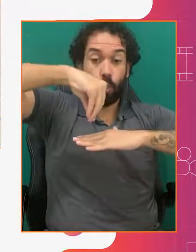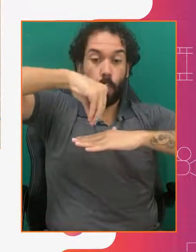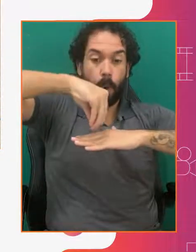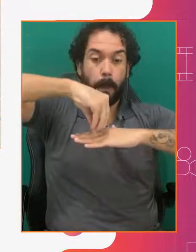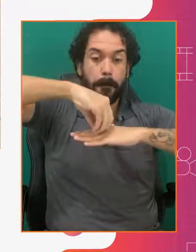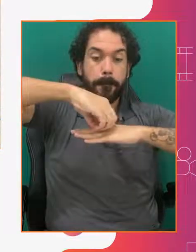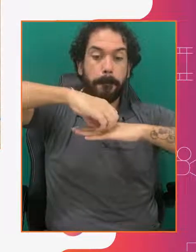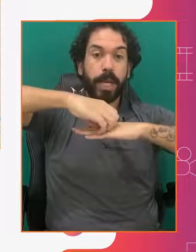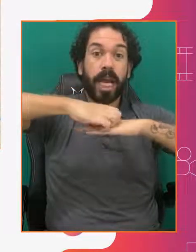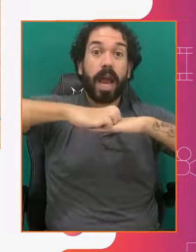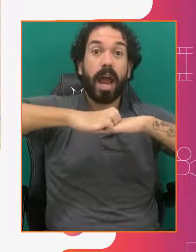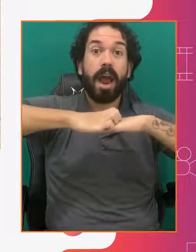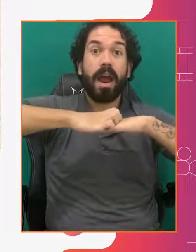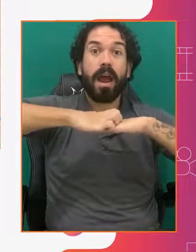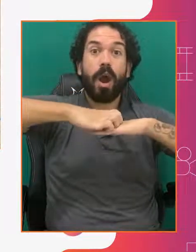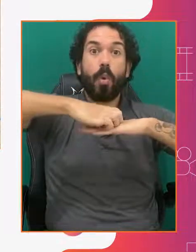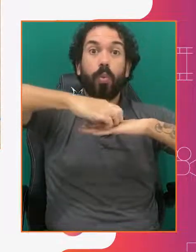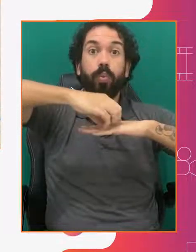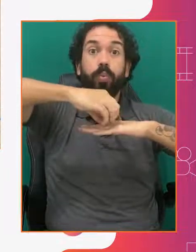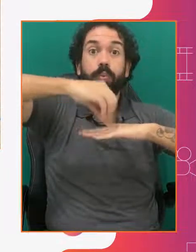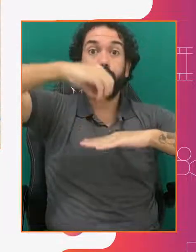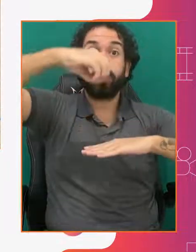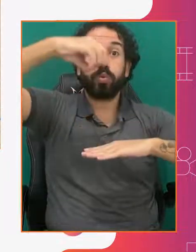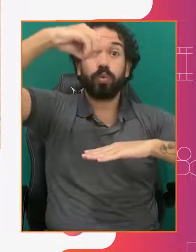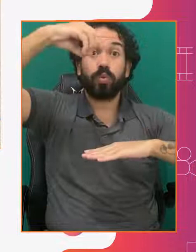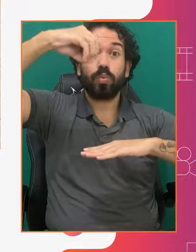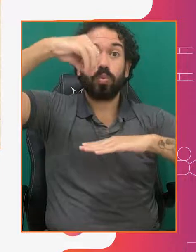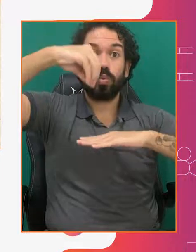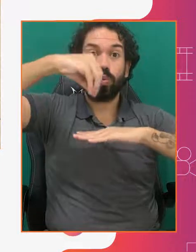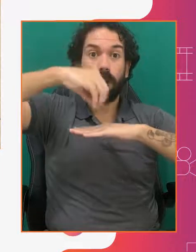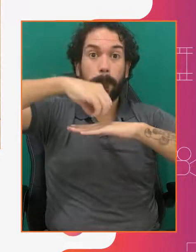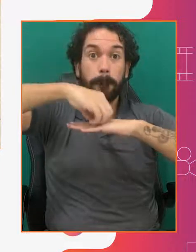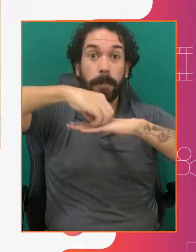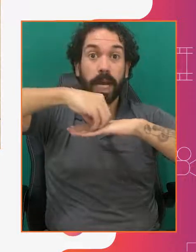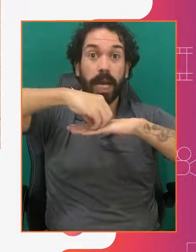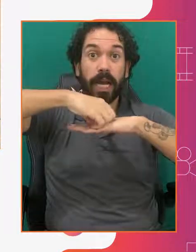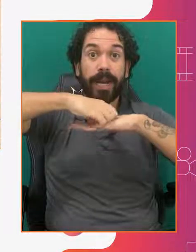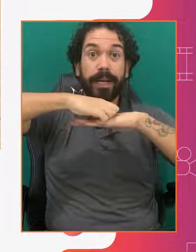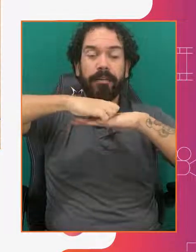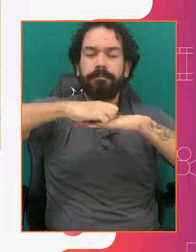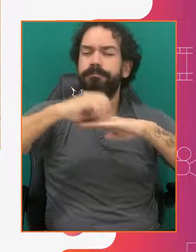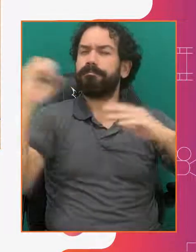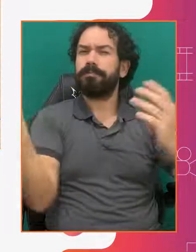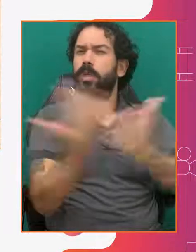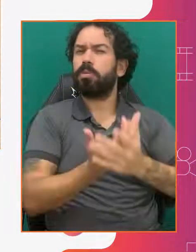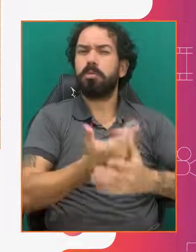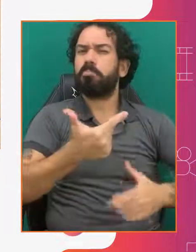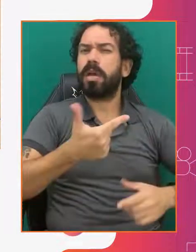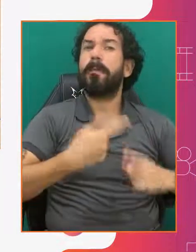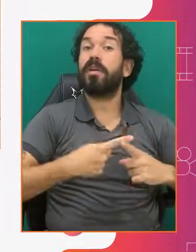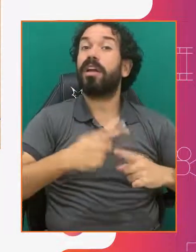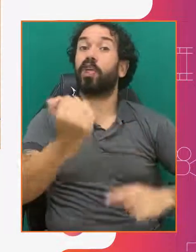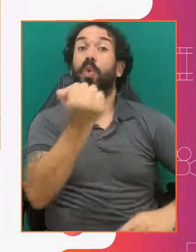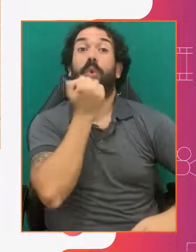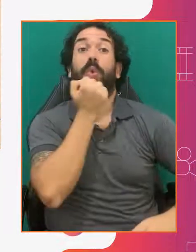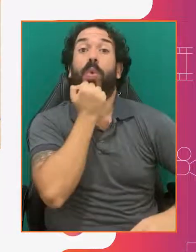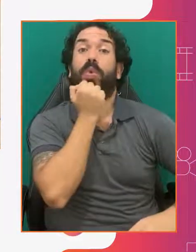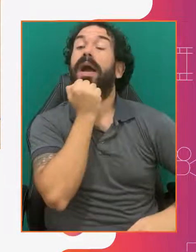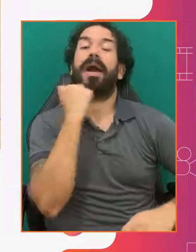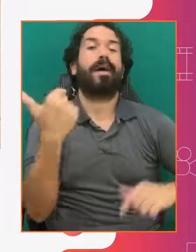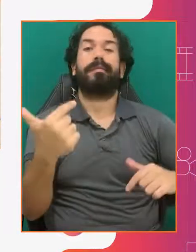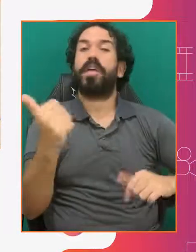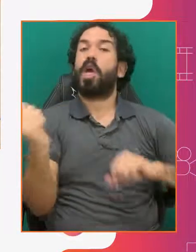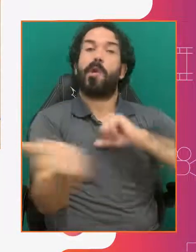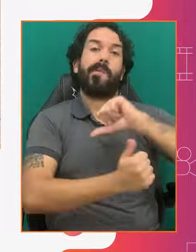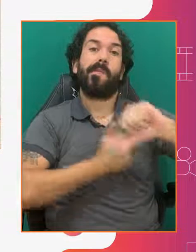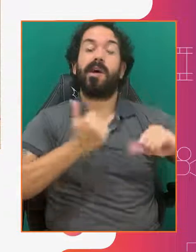não acontece é quando é um material duro e propositalmente não sofre nenhum tipo de alteração na sua